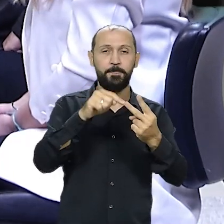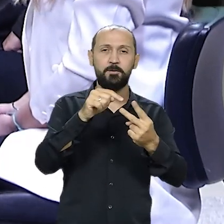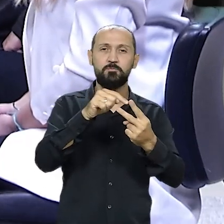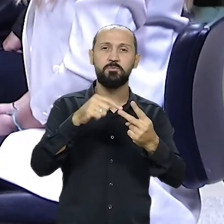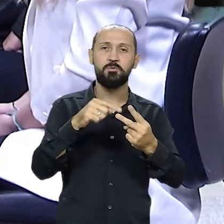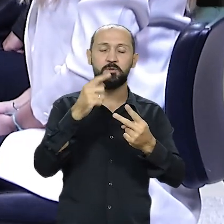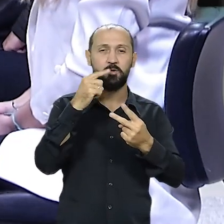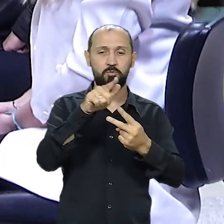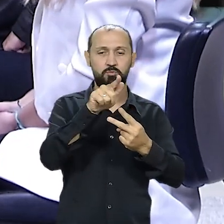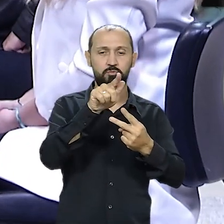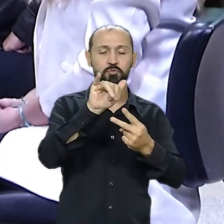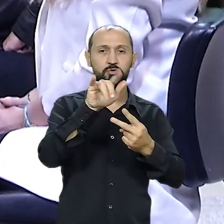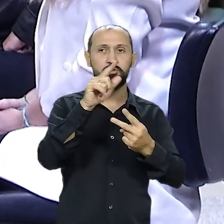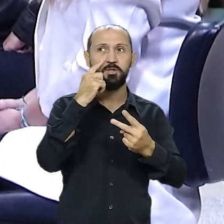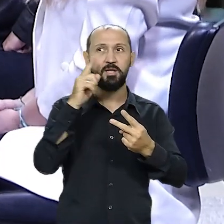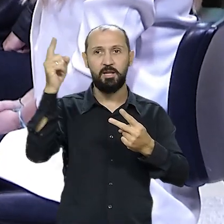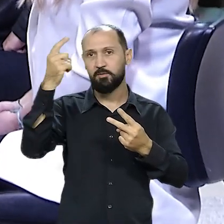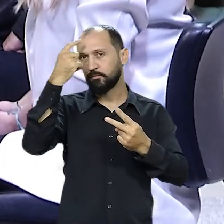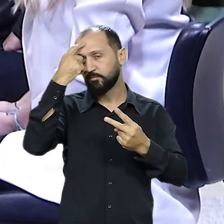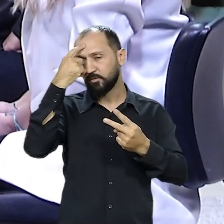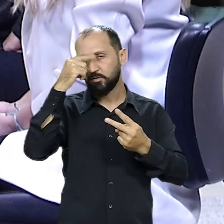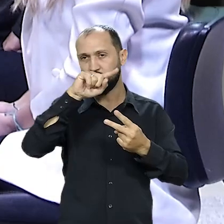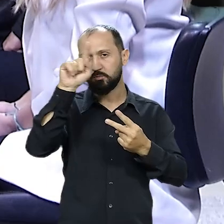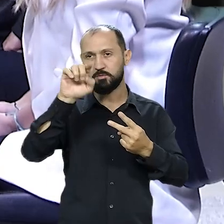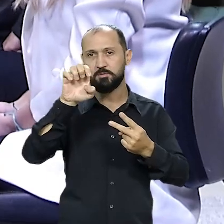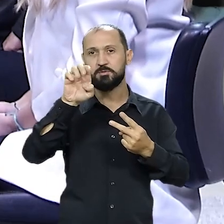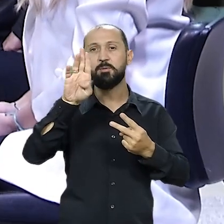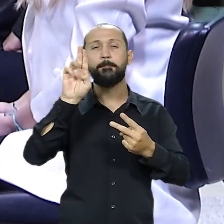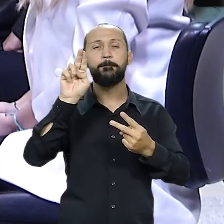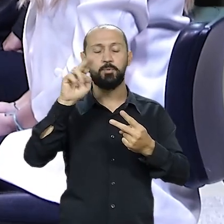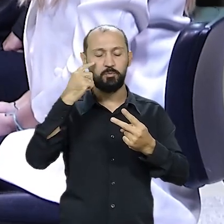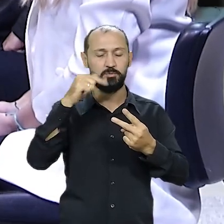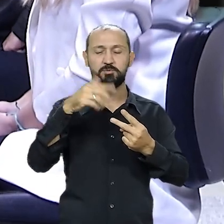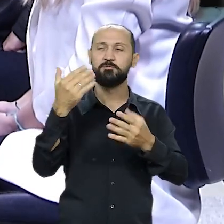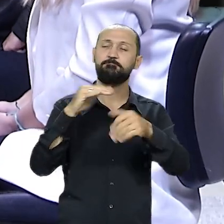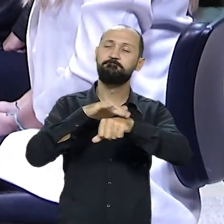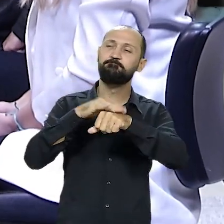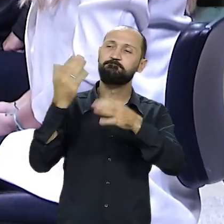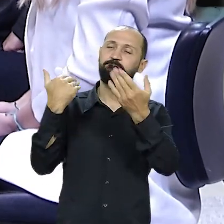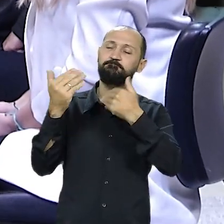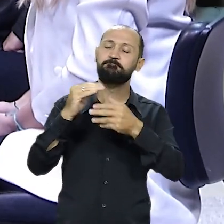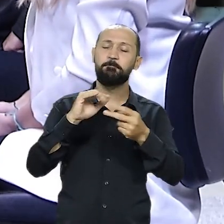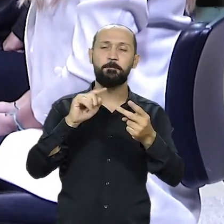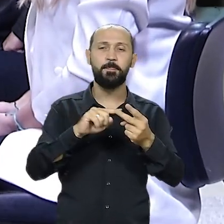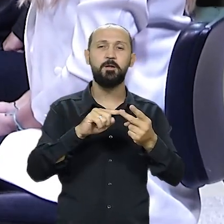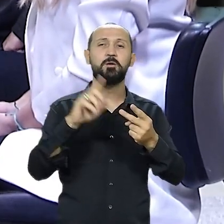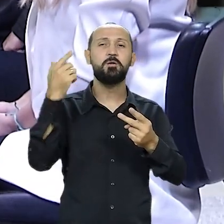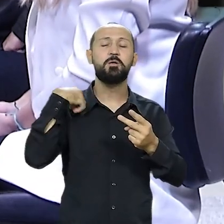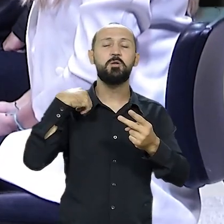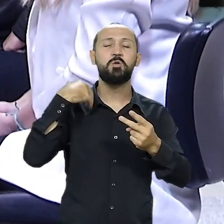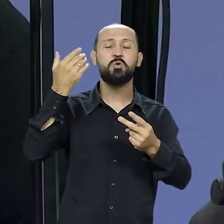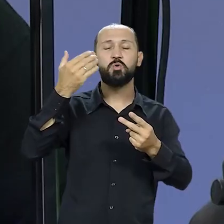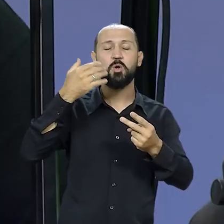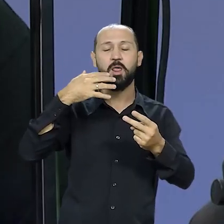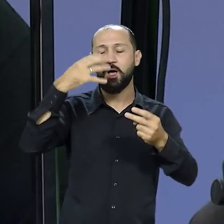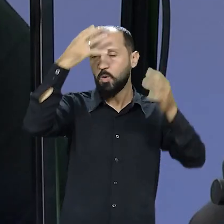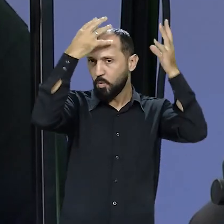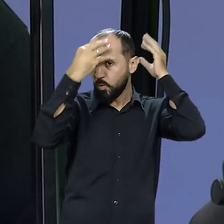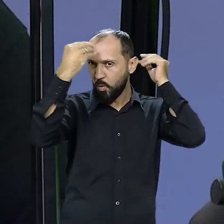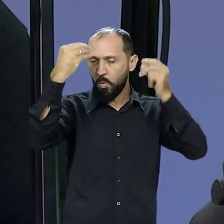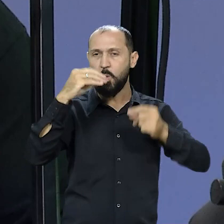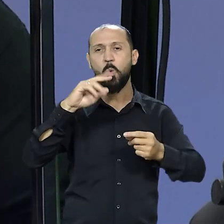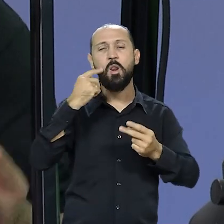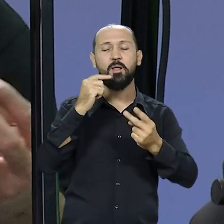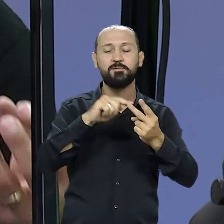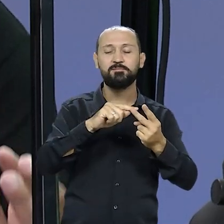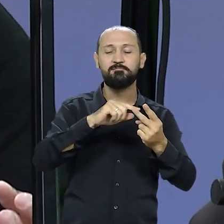raças, que é o Gir, que vem da Índia, que é o Zebu, né? O deputado aí, a gente estava conversando agora, e o holandês vem da Holanda. Aí você